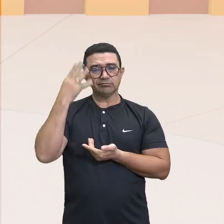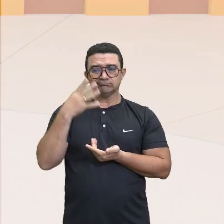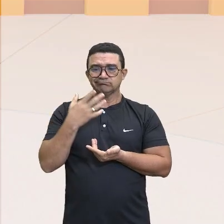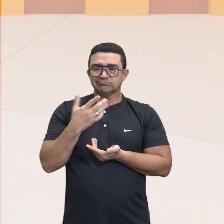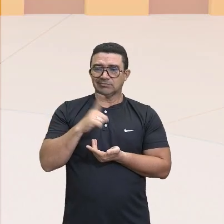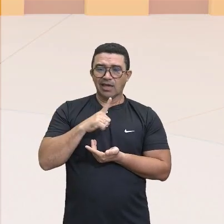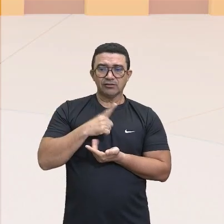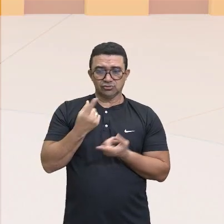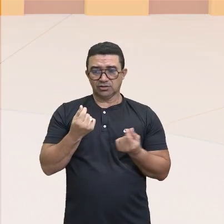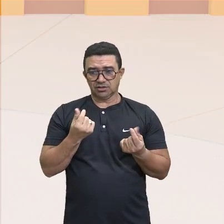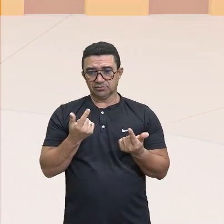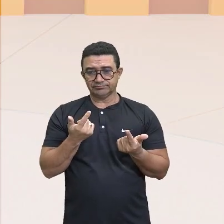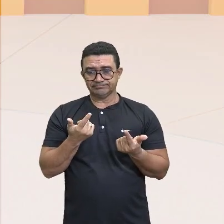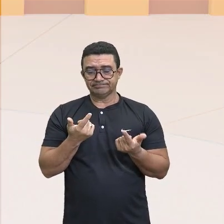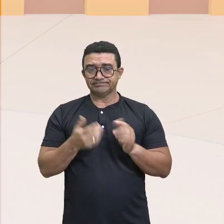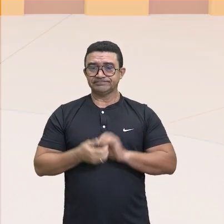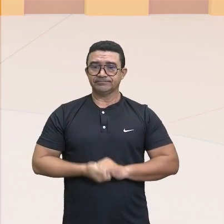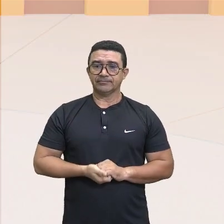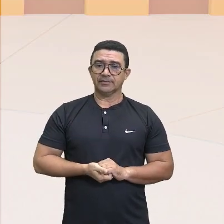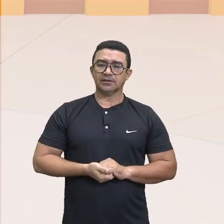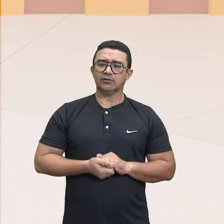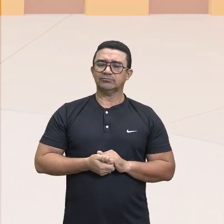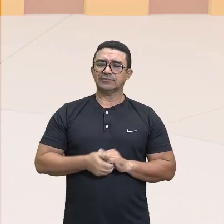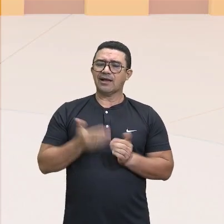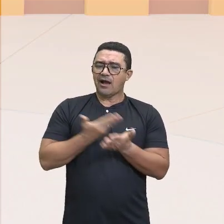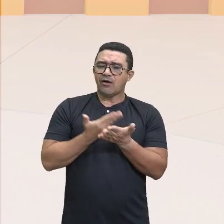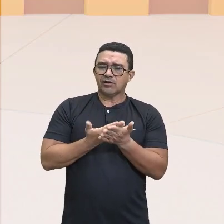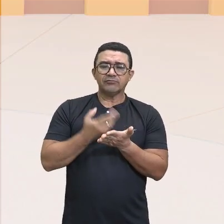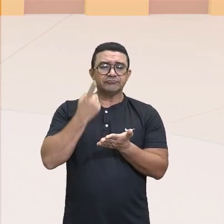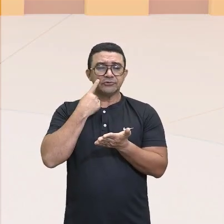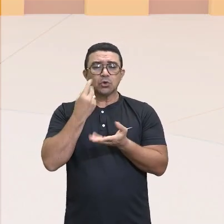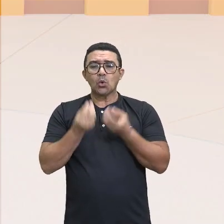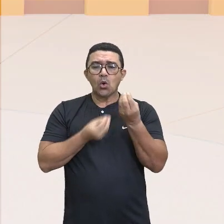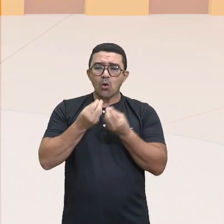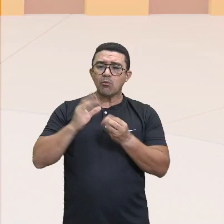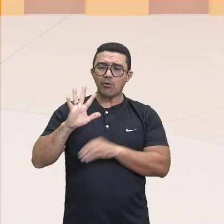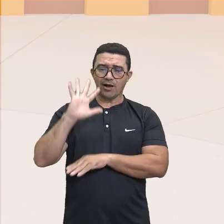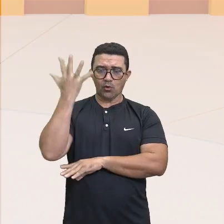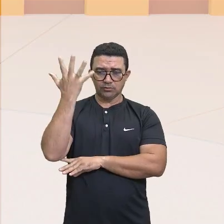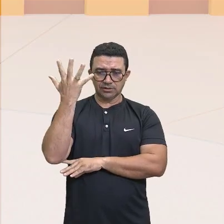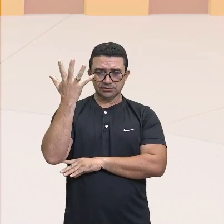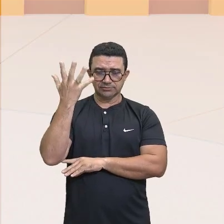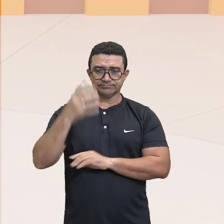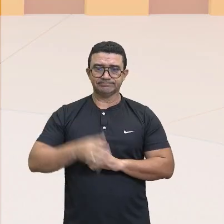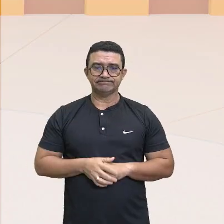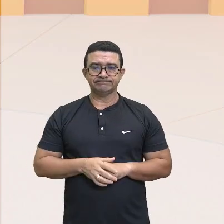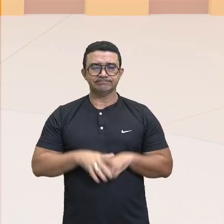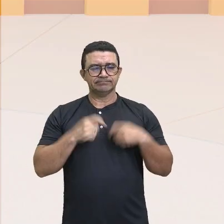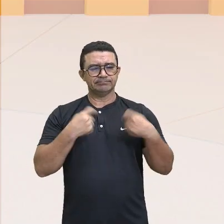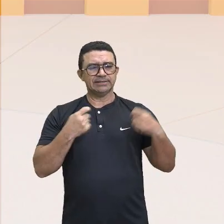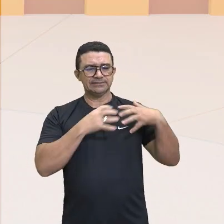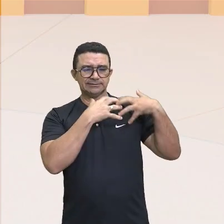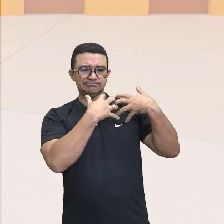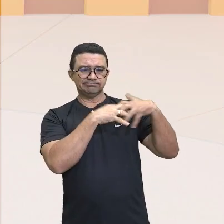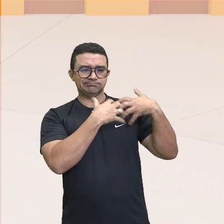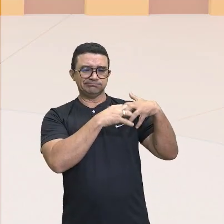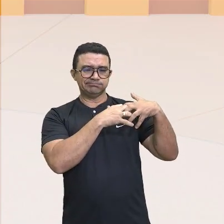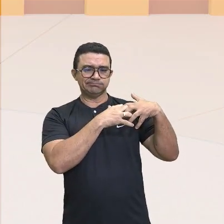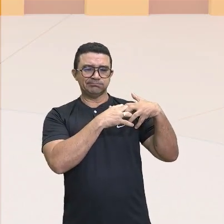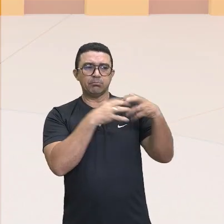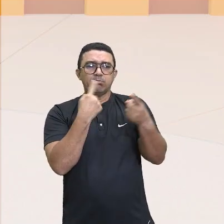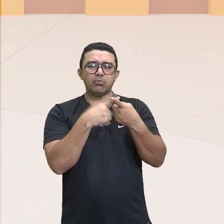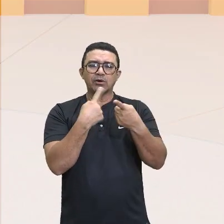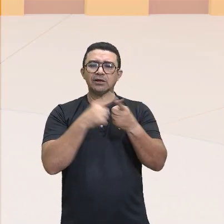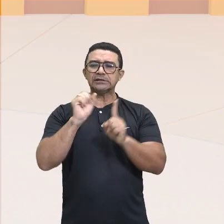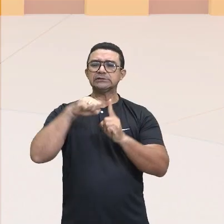compreender como funciona essa dinâmica. E aí nós temos que pensar, como é que a sociedade, por que a